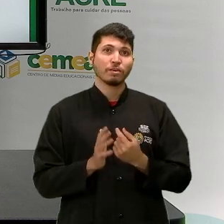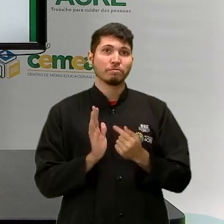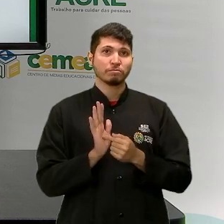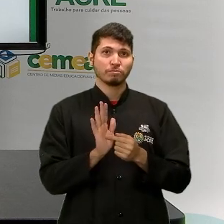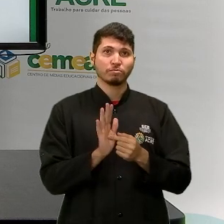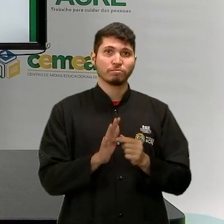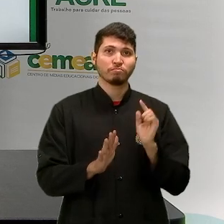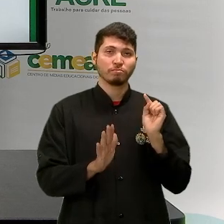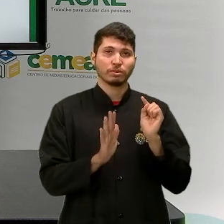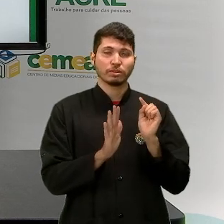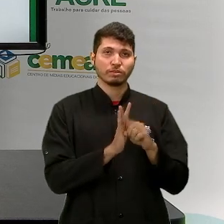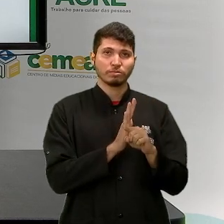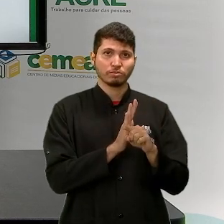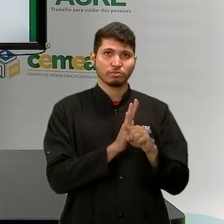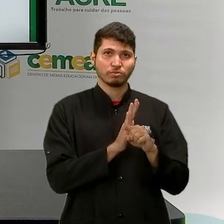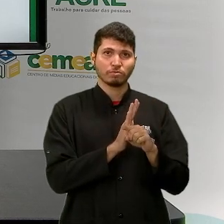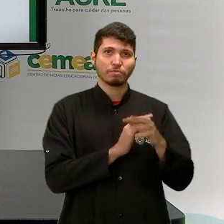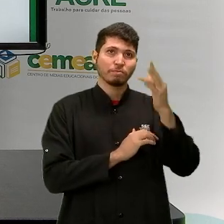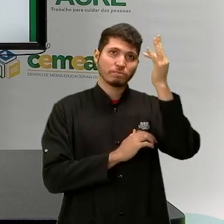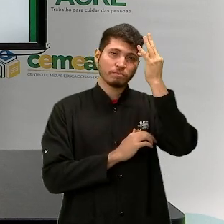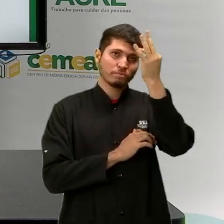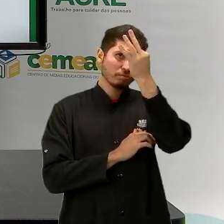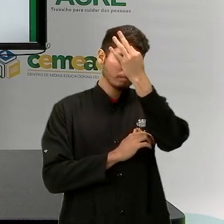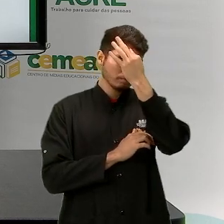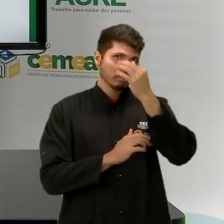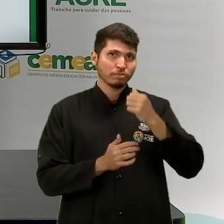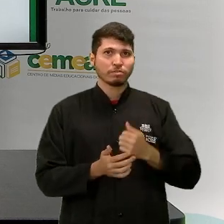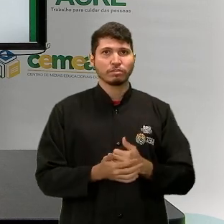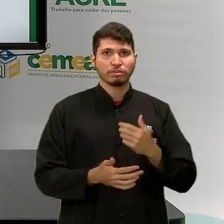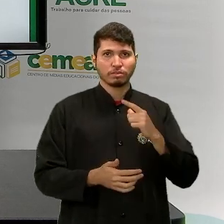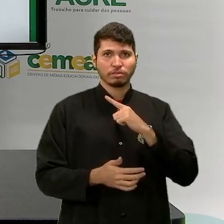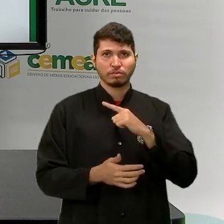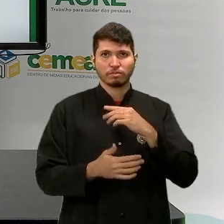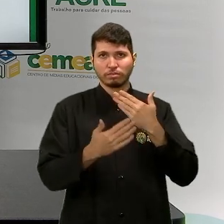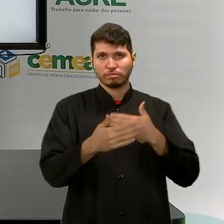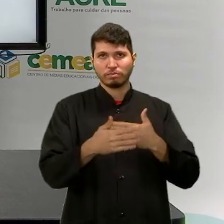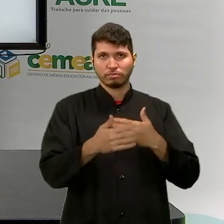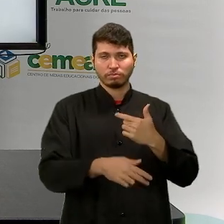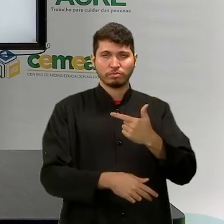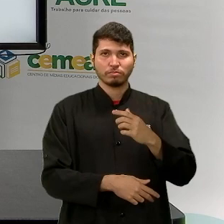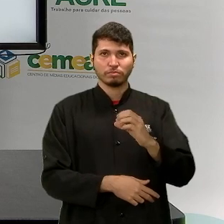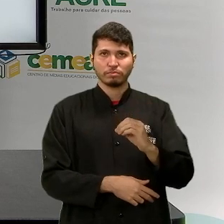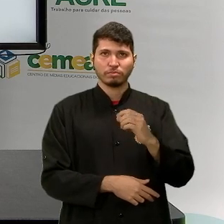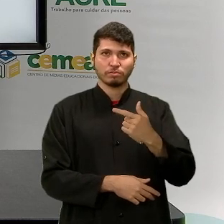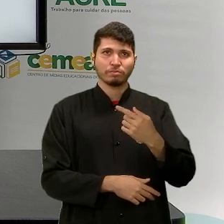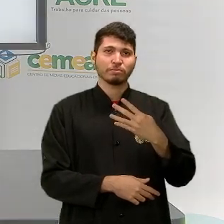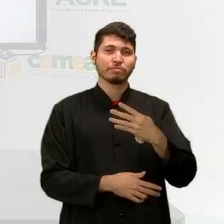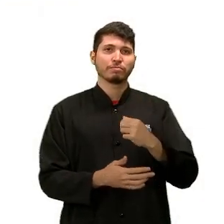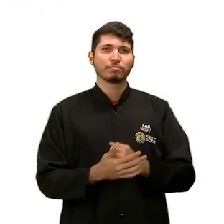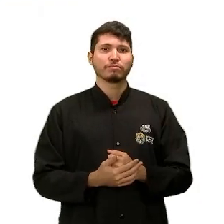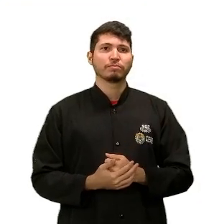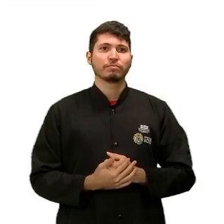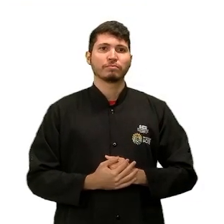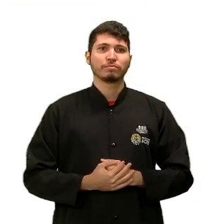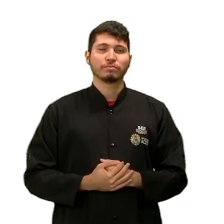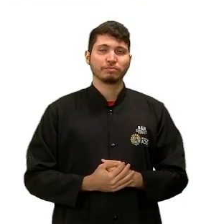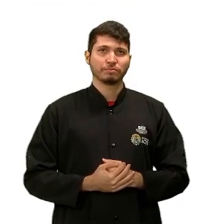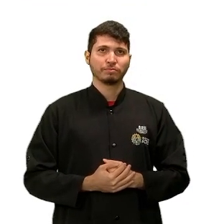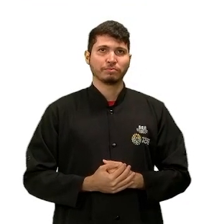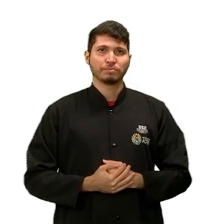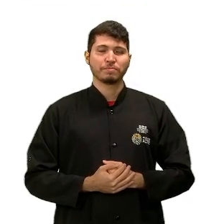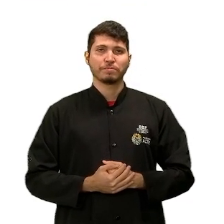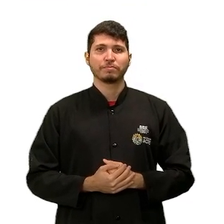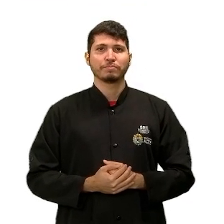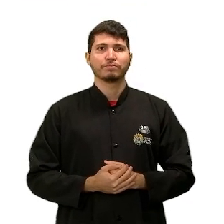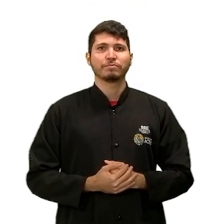de filosofia que caiu na prova de 2024. Bora lá para a questão. Questão 71 do caderno amarelo diz